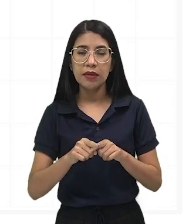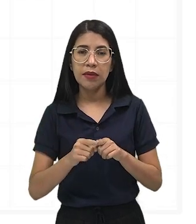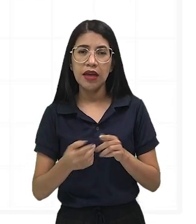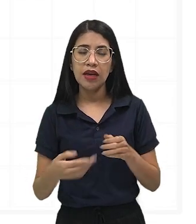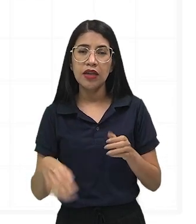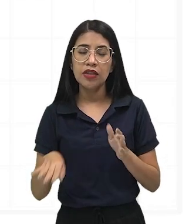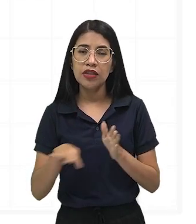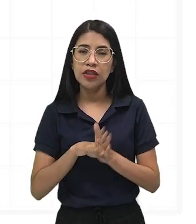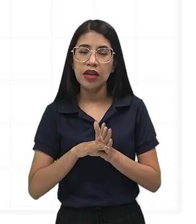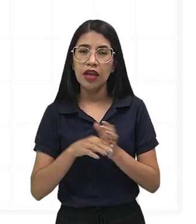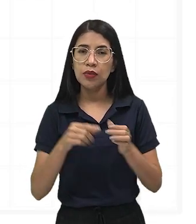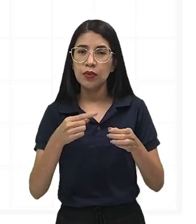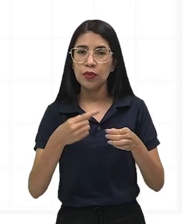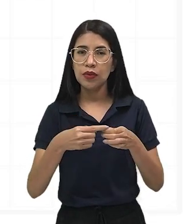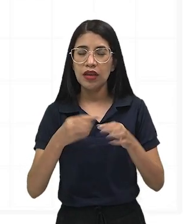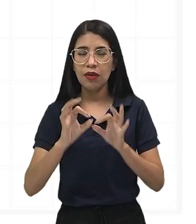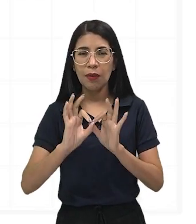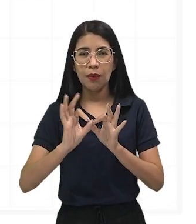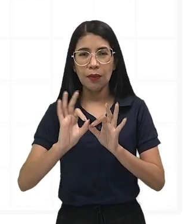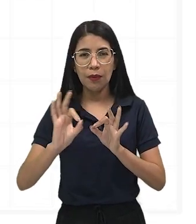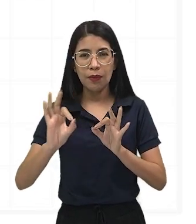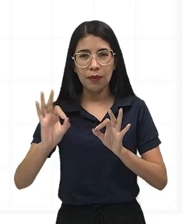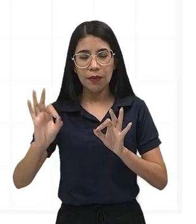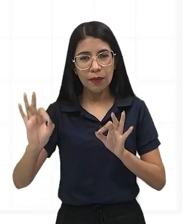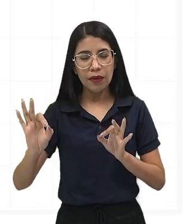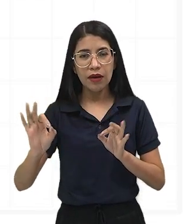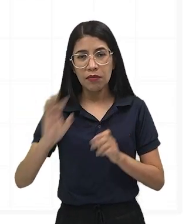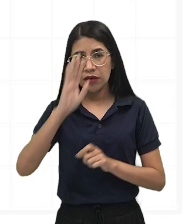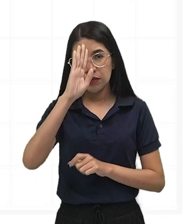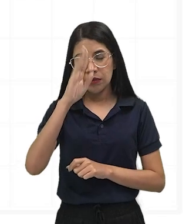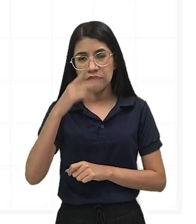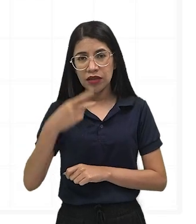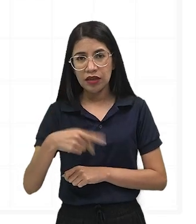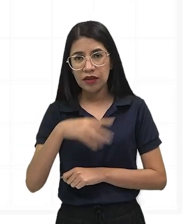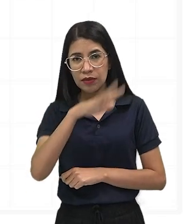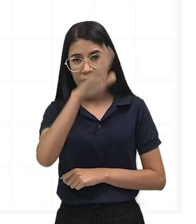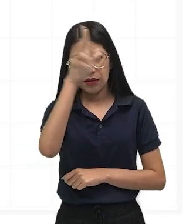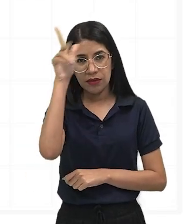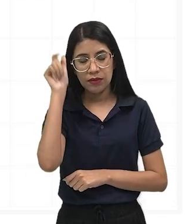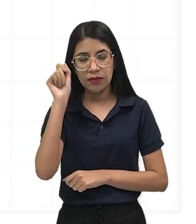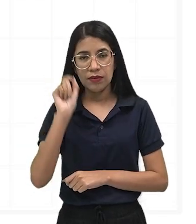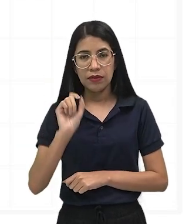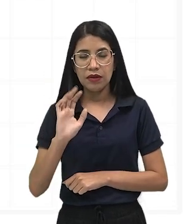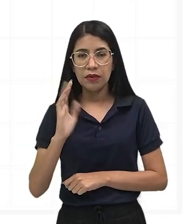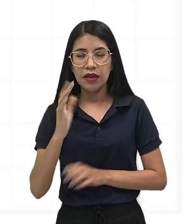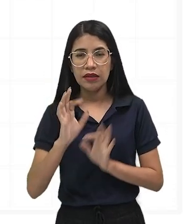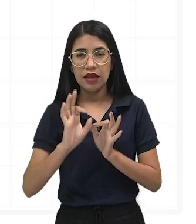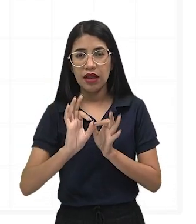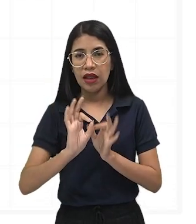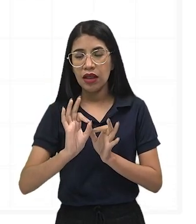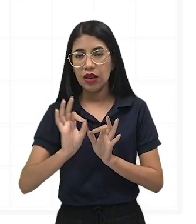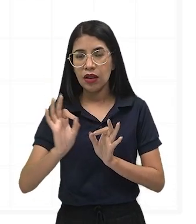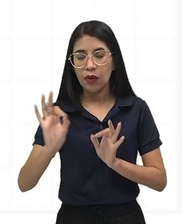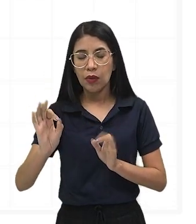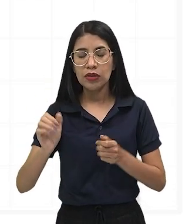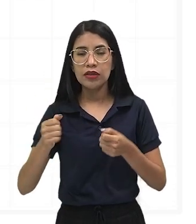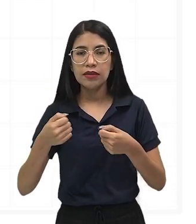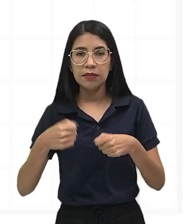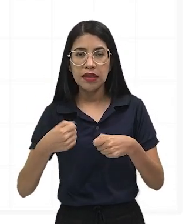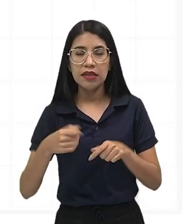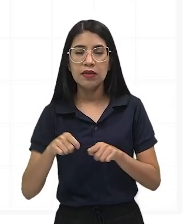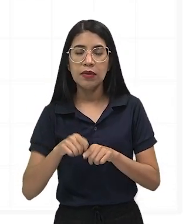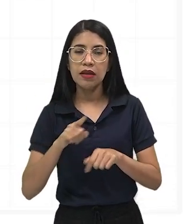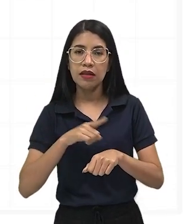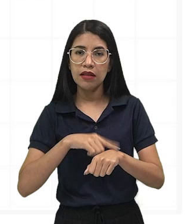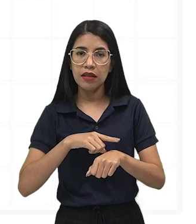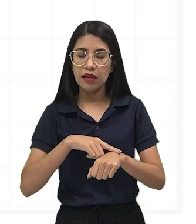no interior, né, de muitos estados, aqui principalmente do nosso estado do Amazonas, né, requer